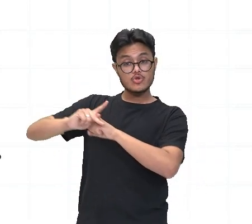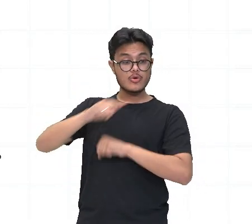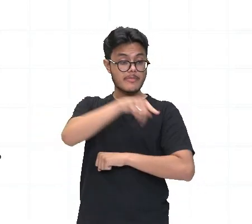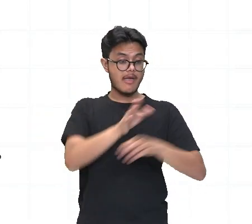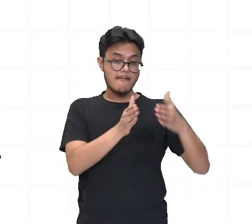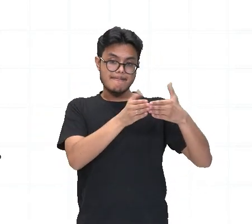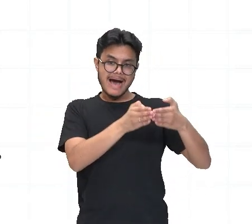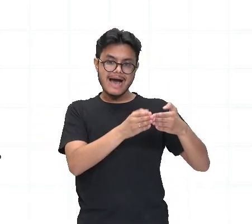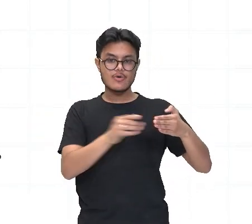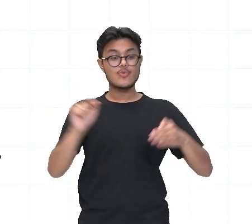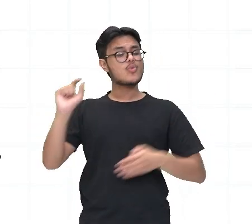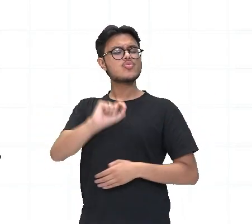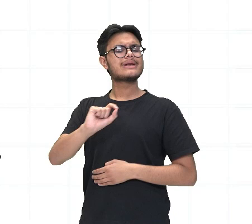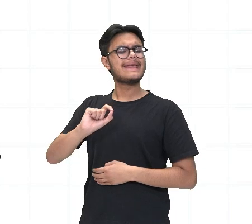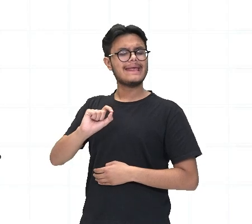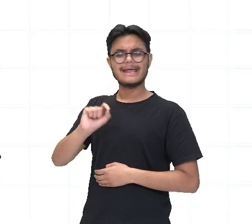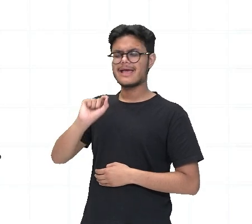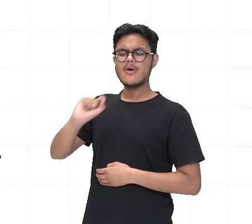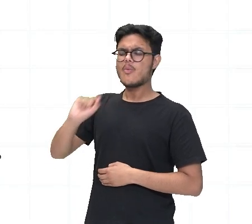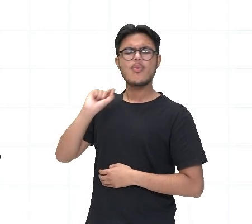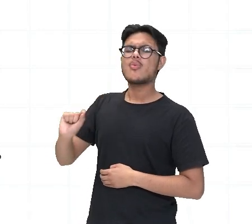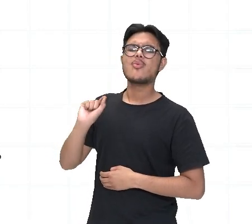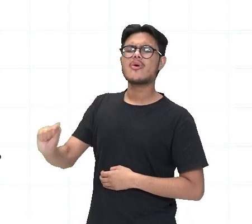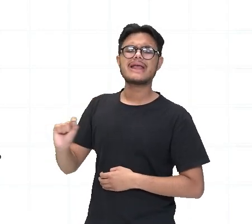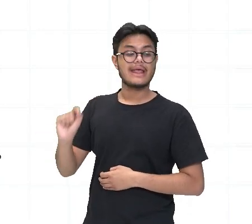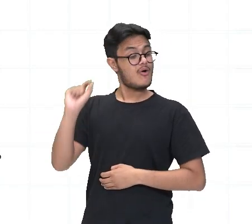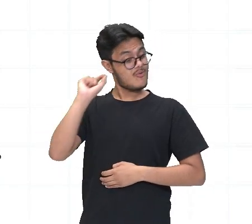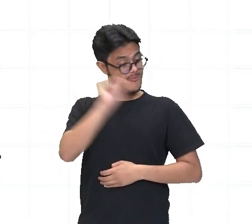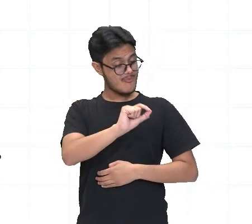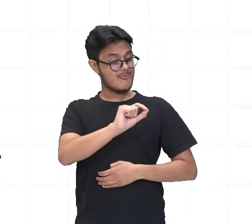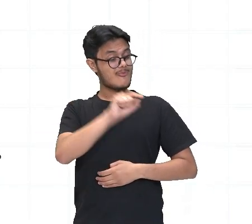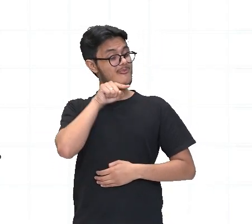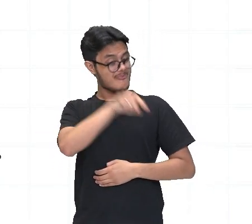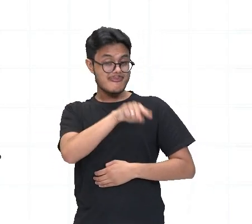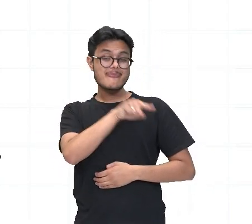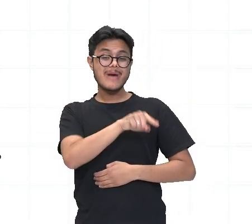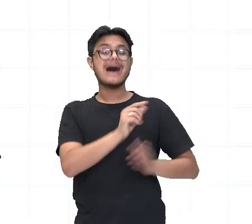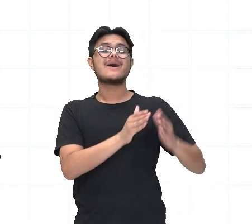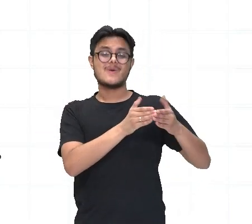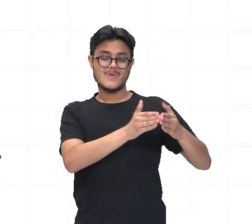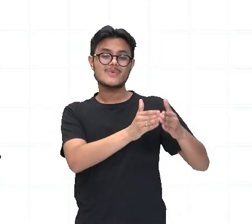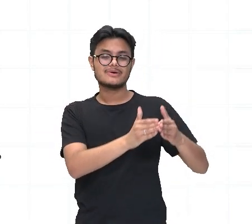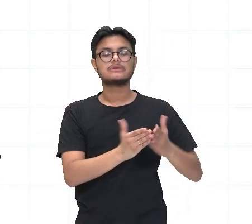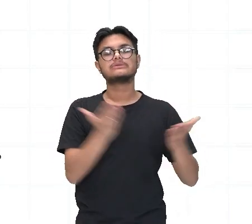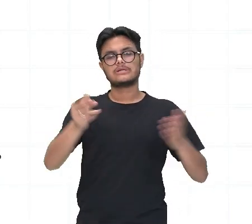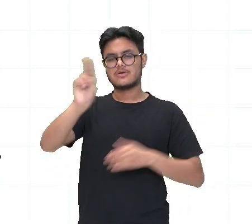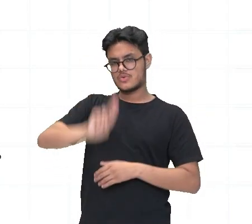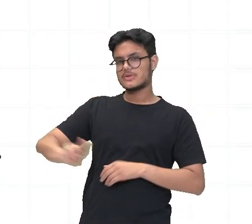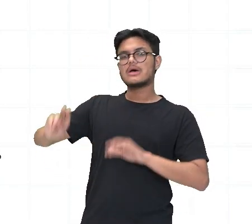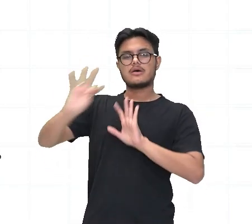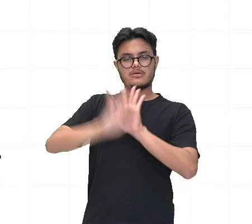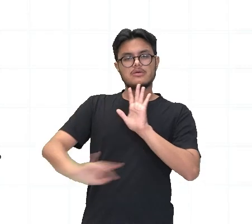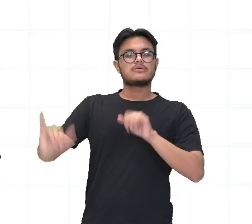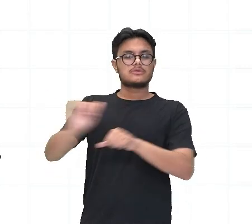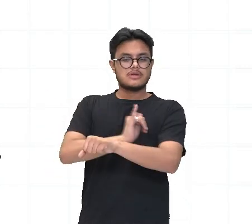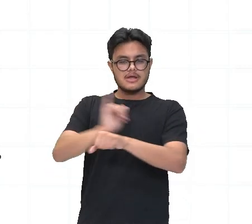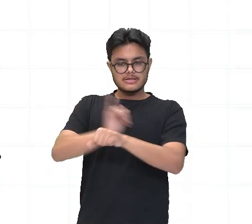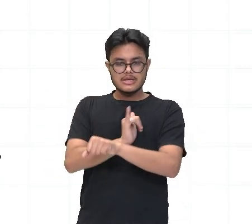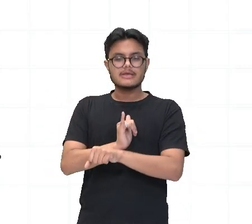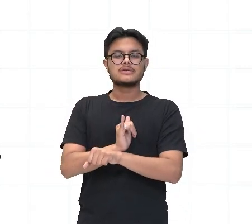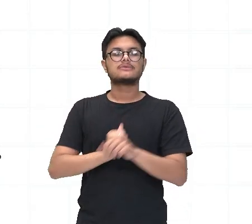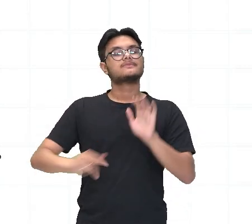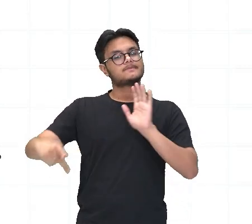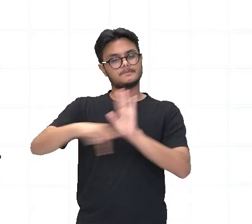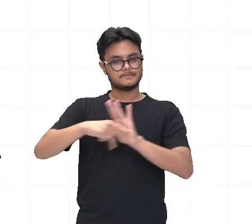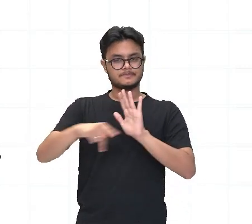barco, isso é a coesão referencial, né? Então, elementos textuais empregados em referência a outros que já